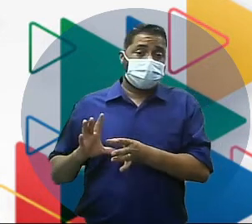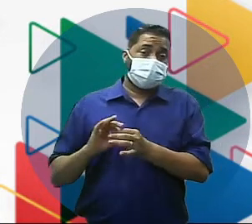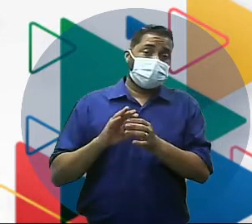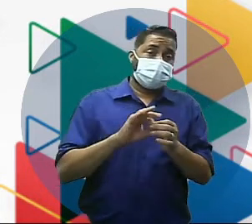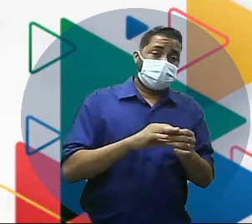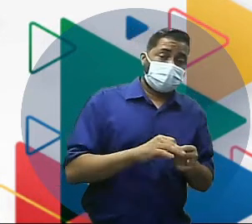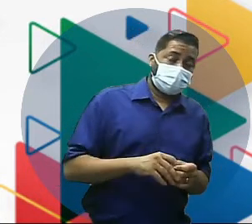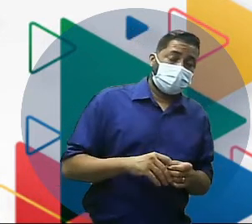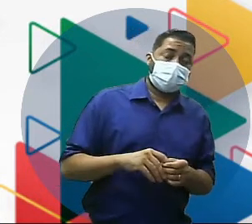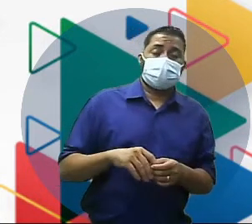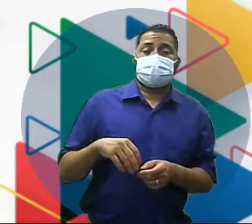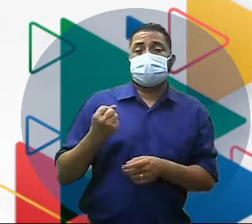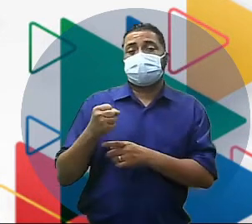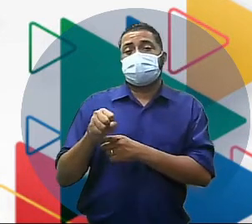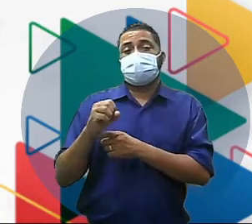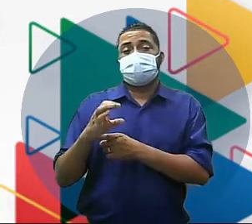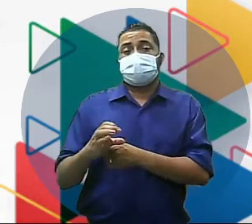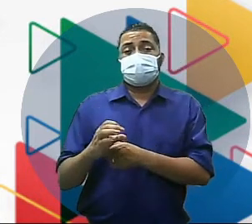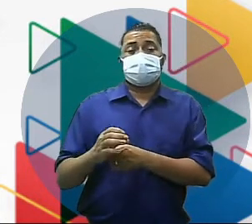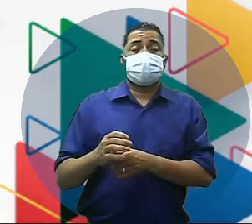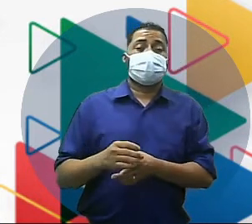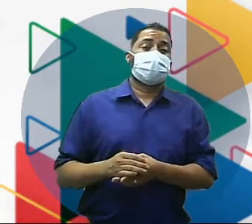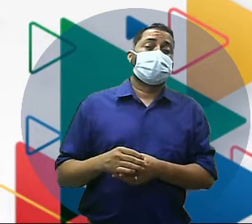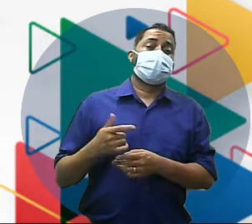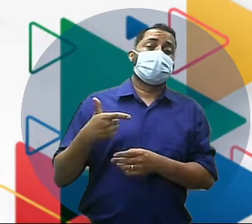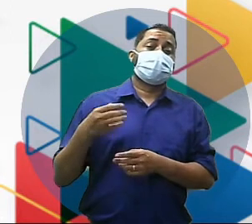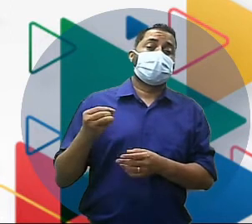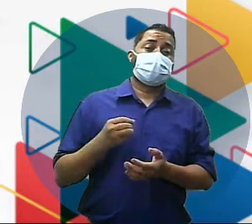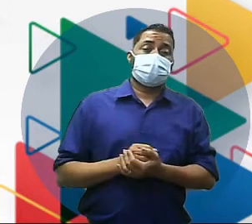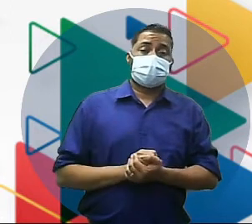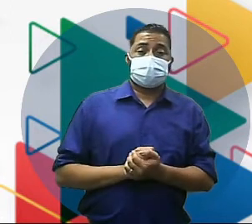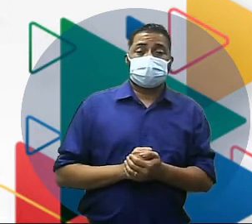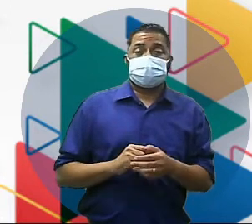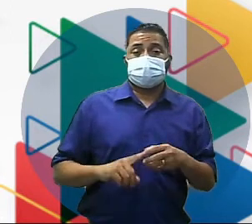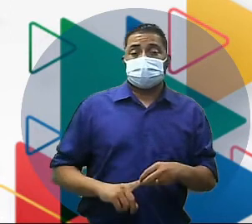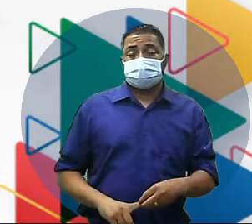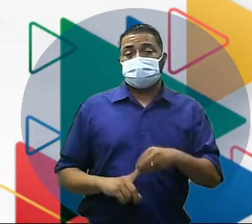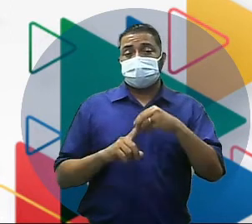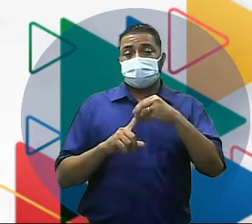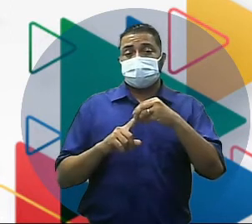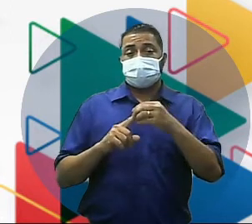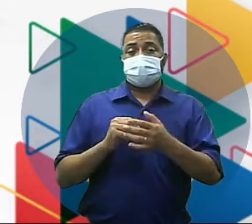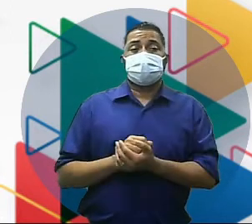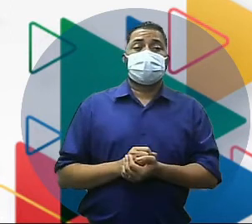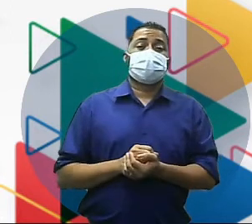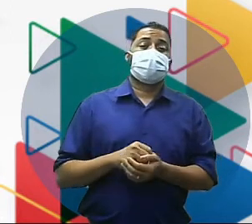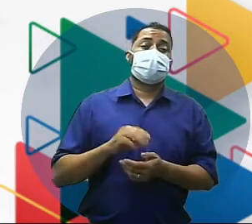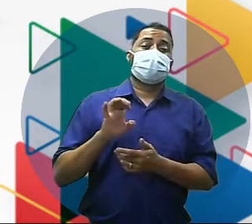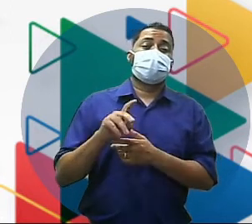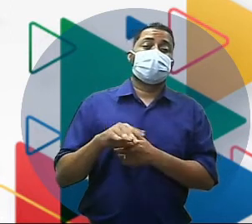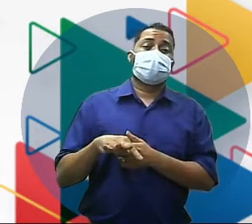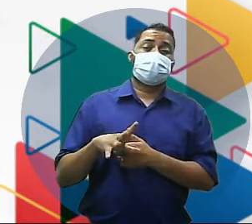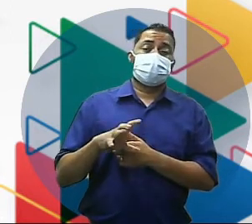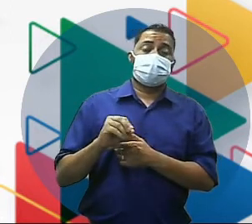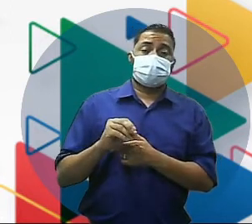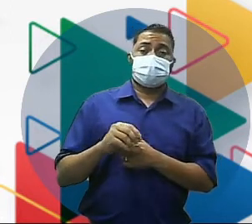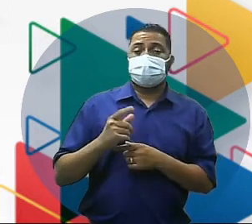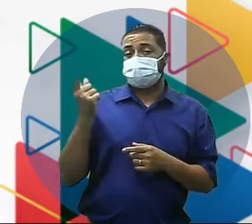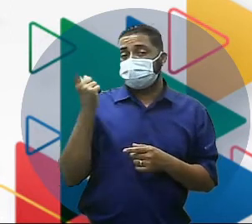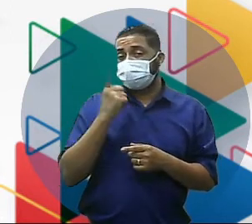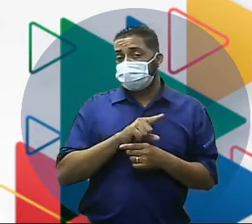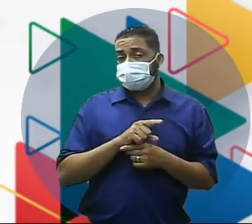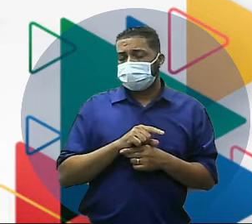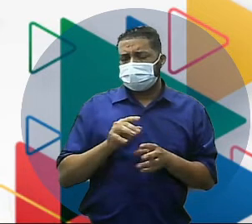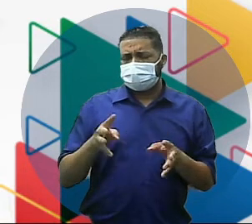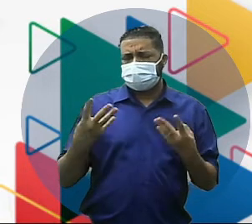século passado, século XX. Lembre-se lá, o principal evento histórico considerado,